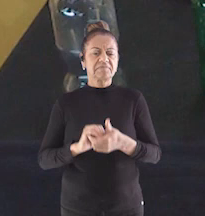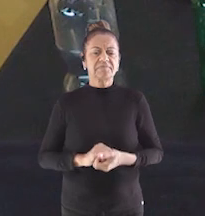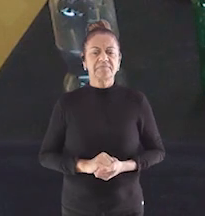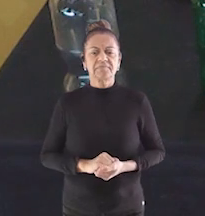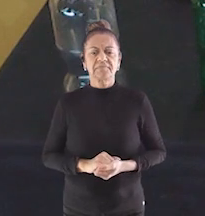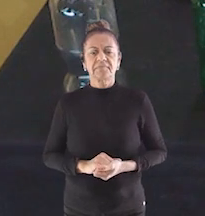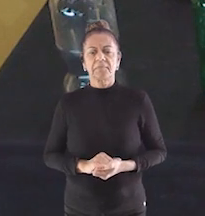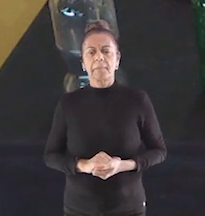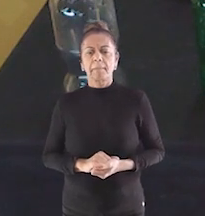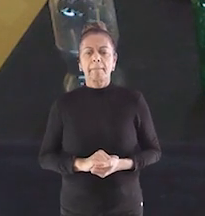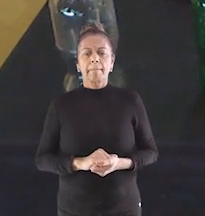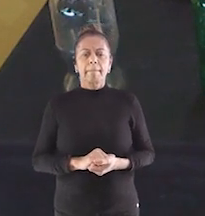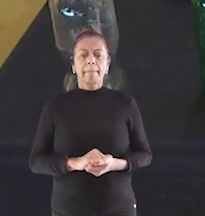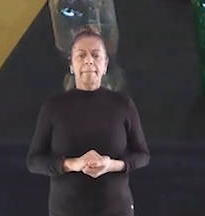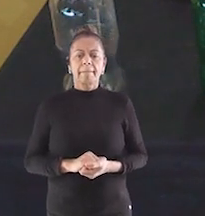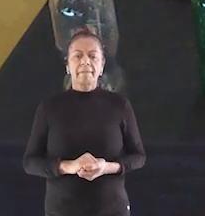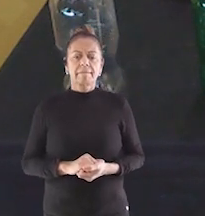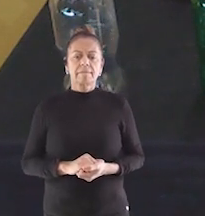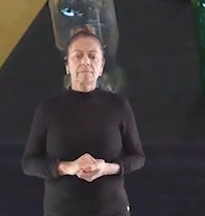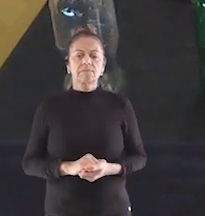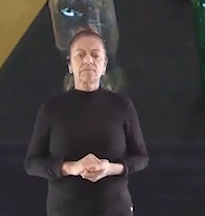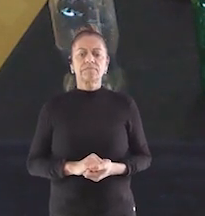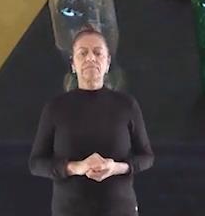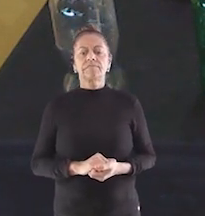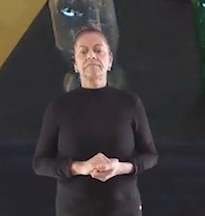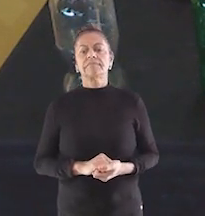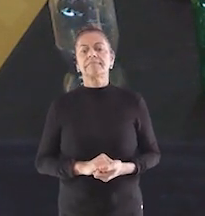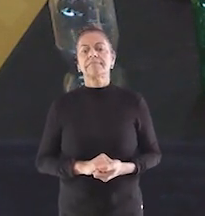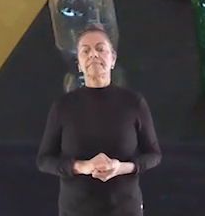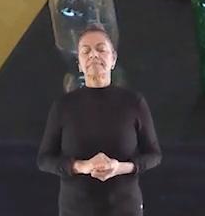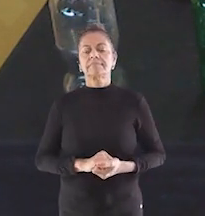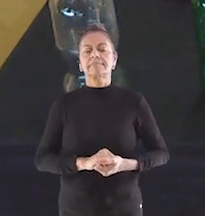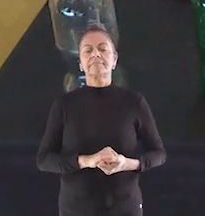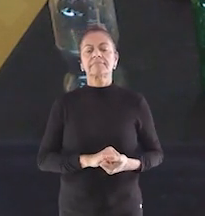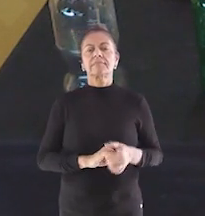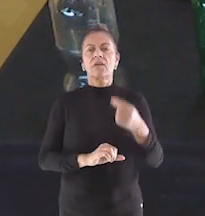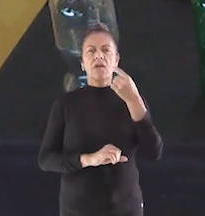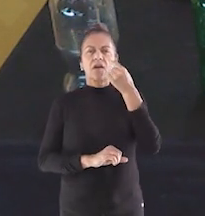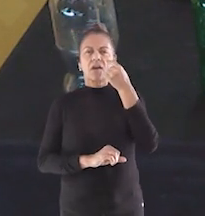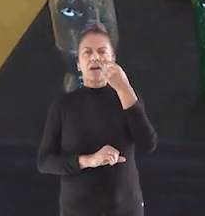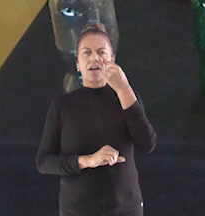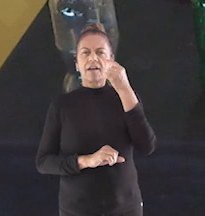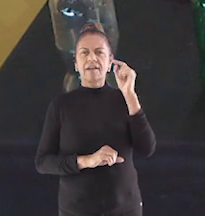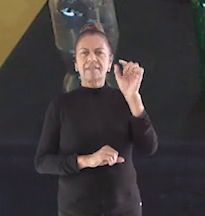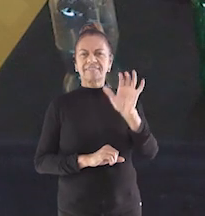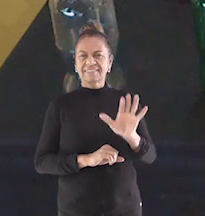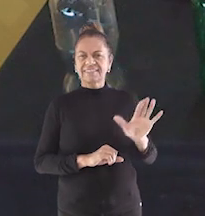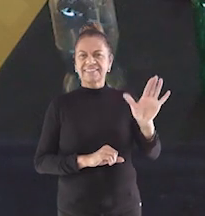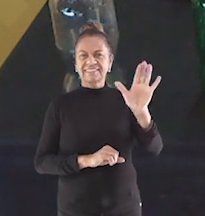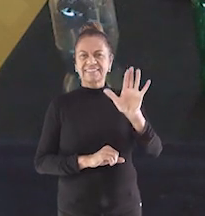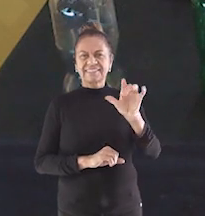casa. Se você for colar com fita crepe, faz primeiro um X.